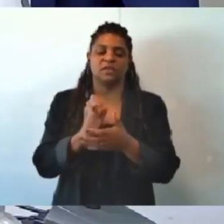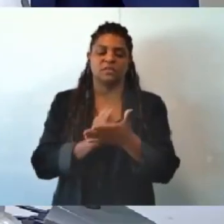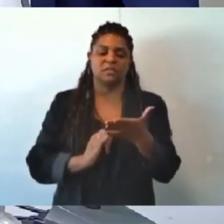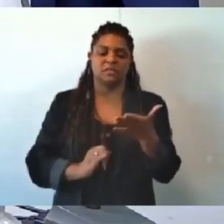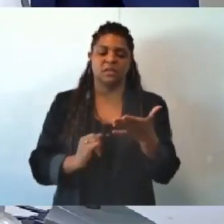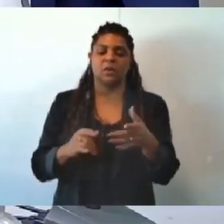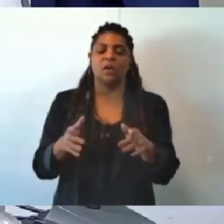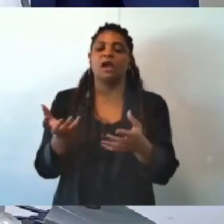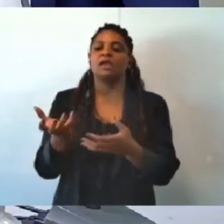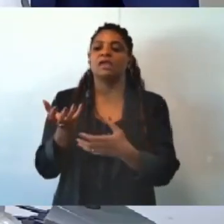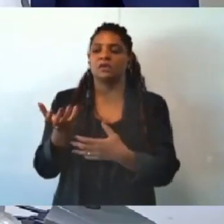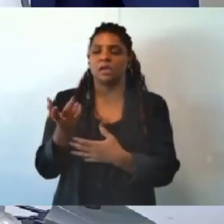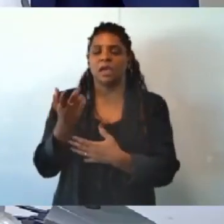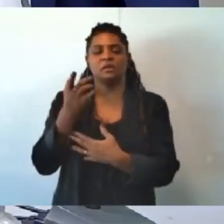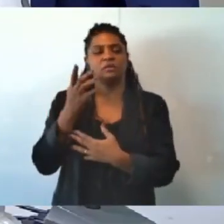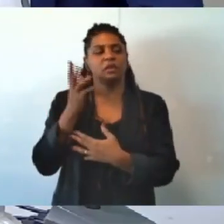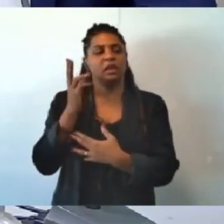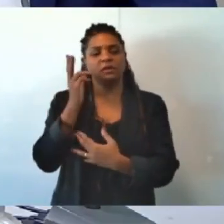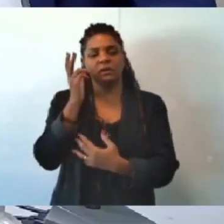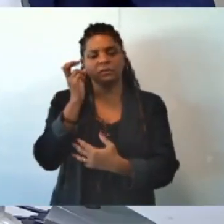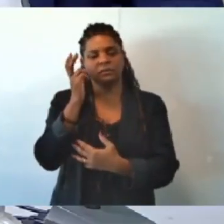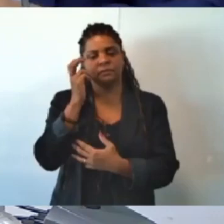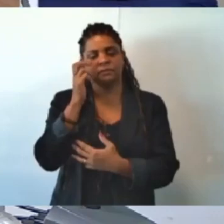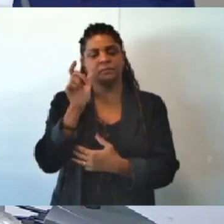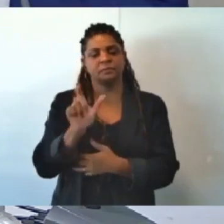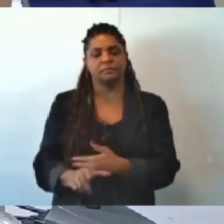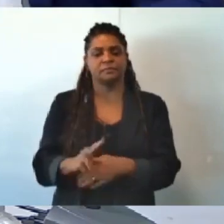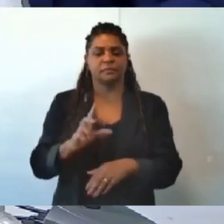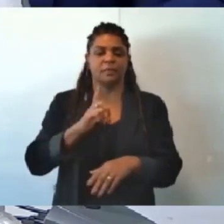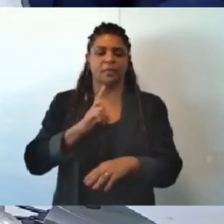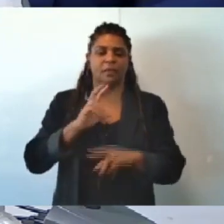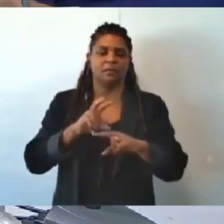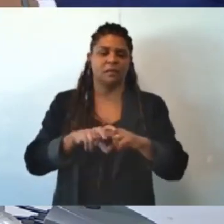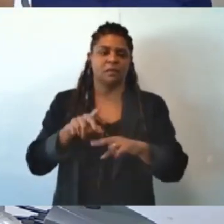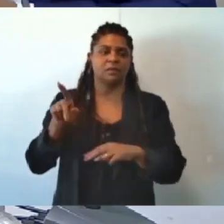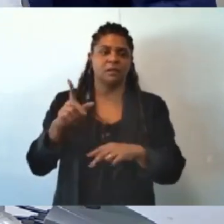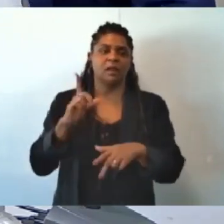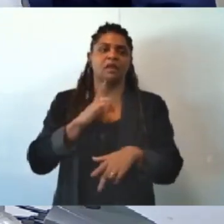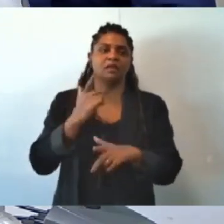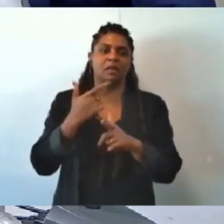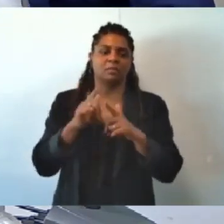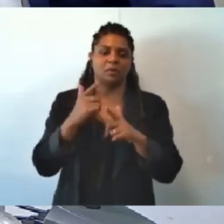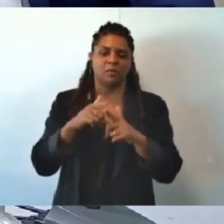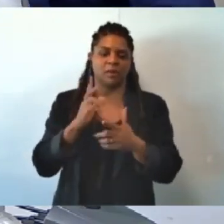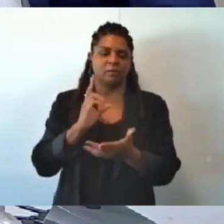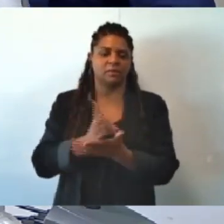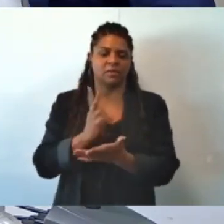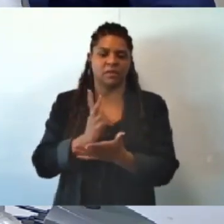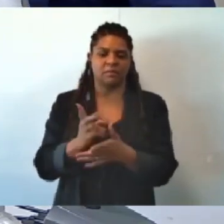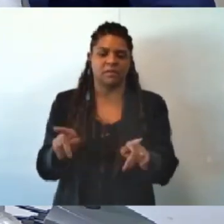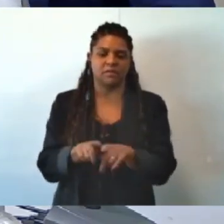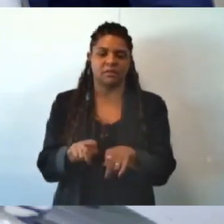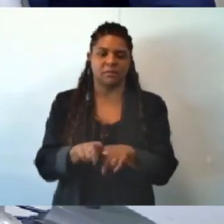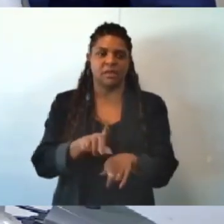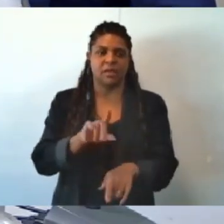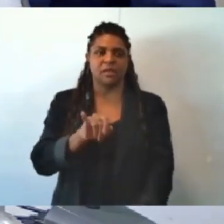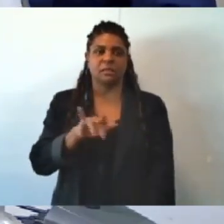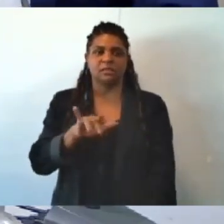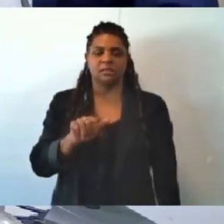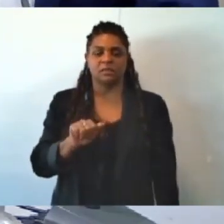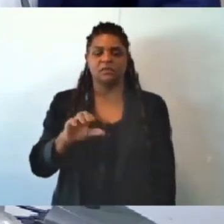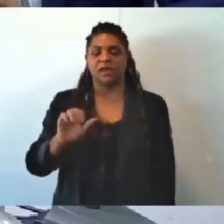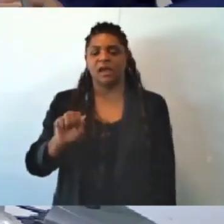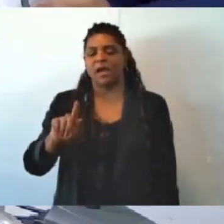que estão sentadas ali, que são moradores e que vivem os problemas também diariamente. Né? É Silvio Alves